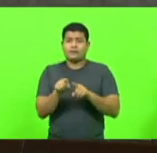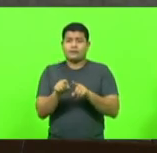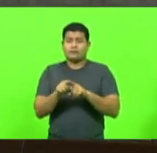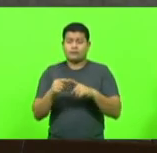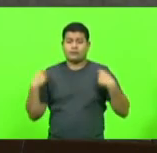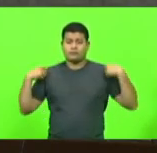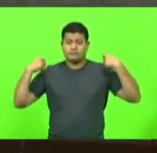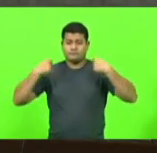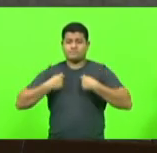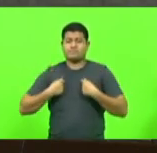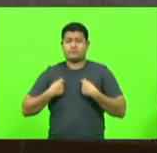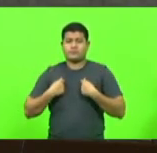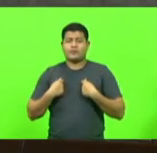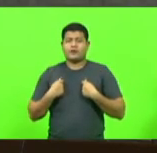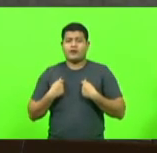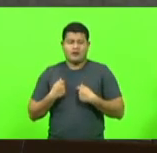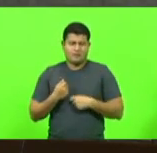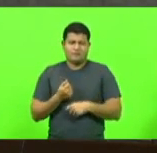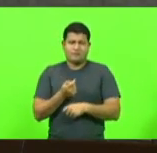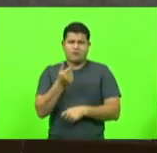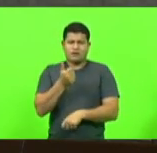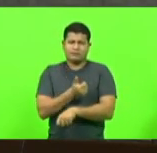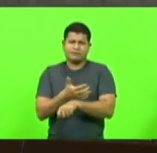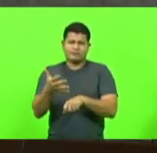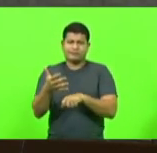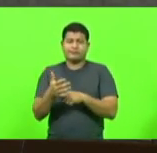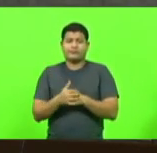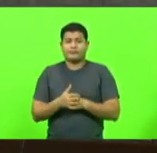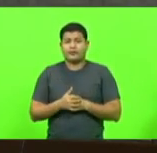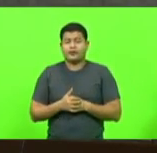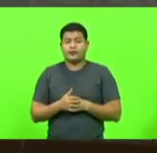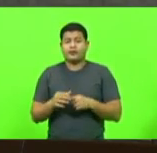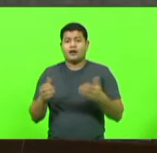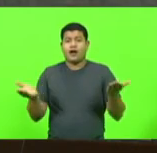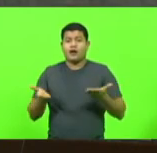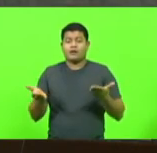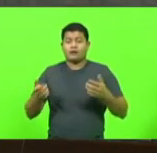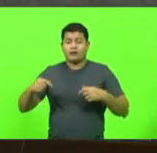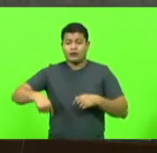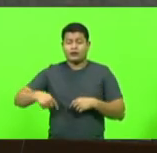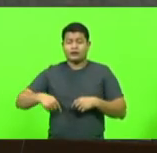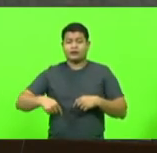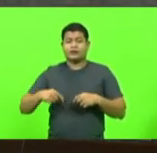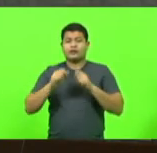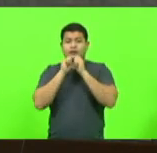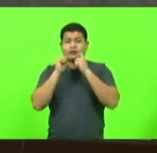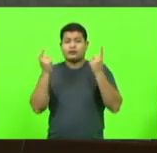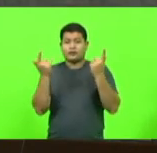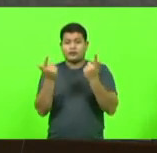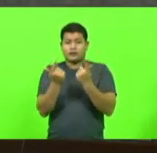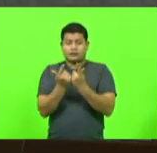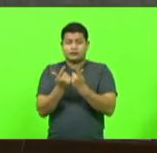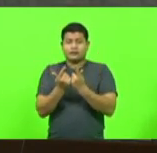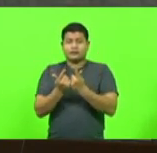terninho bege claro. E estou aqui na sala de audiência das